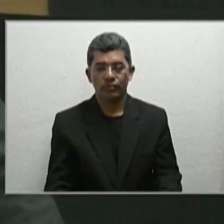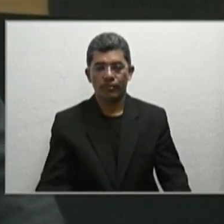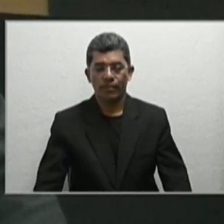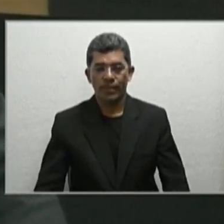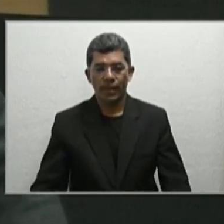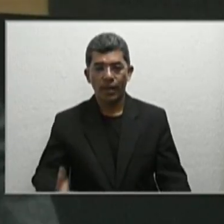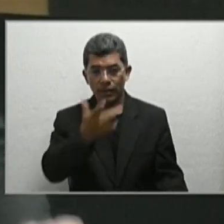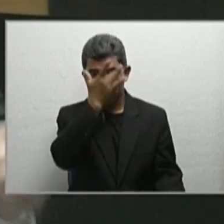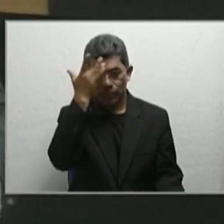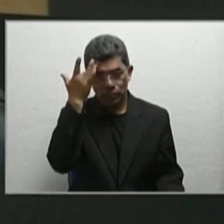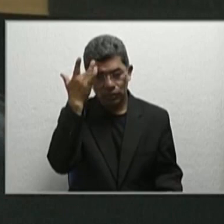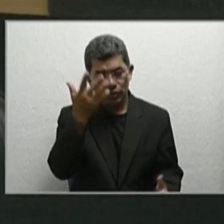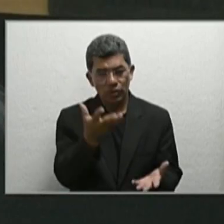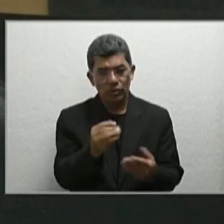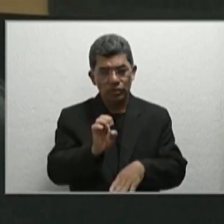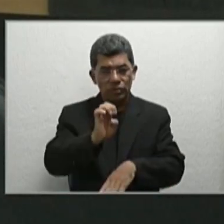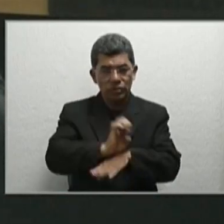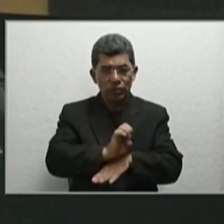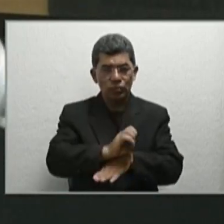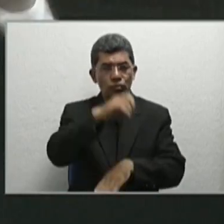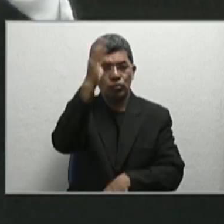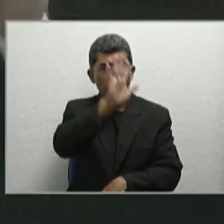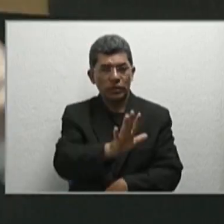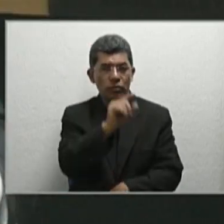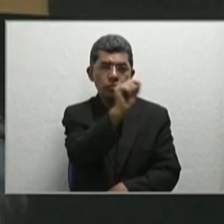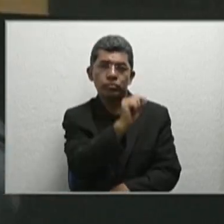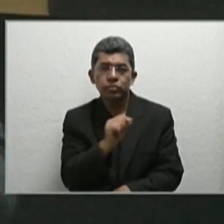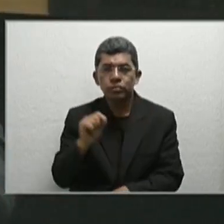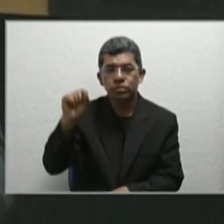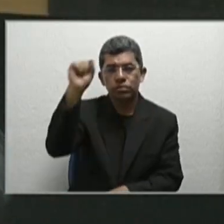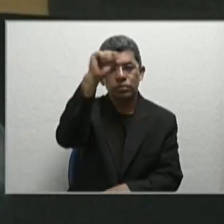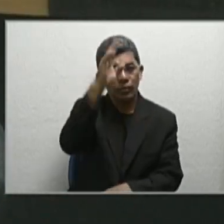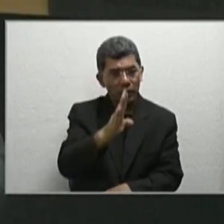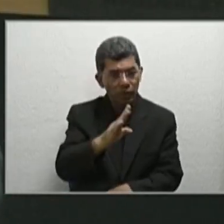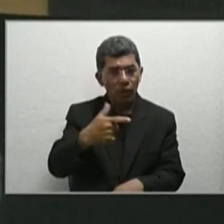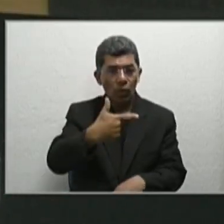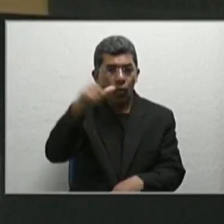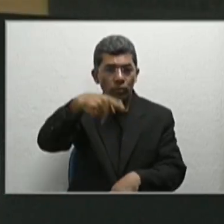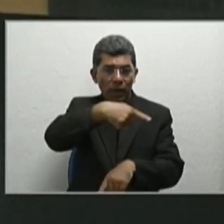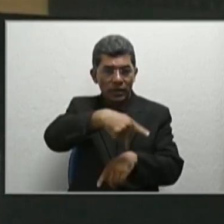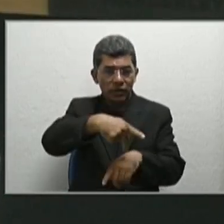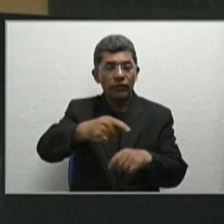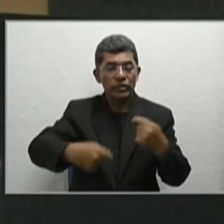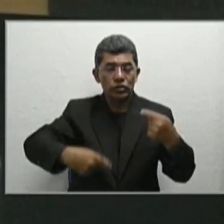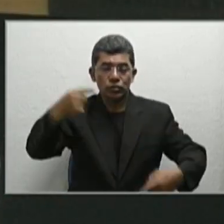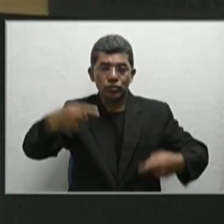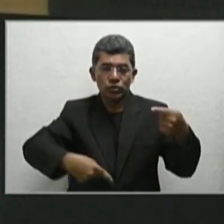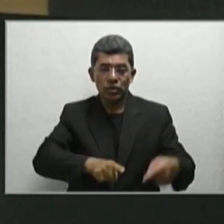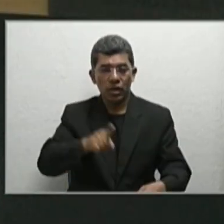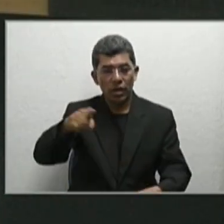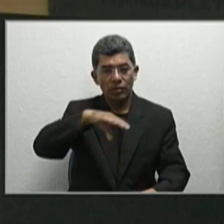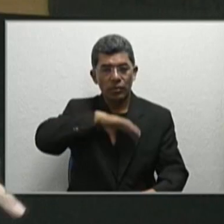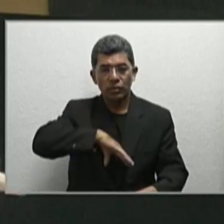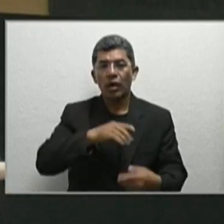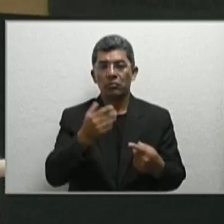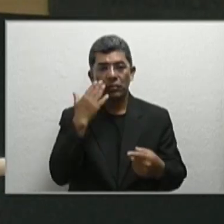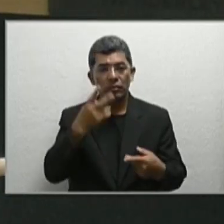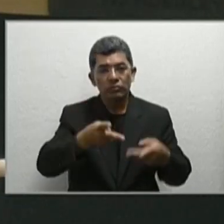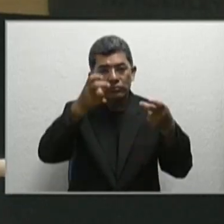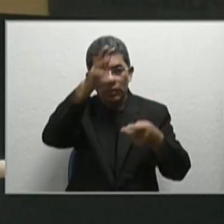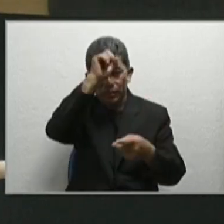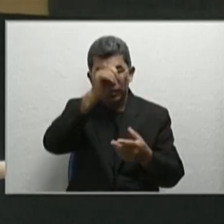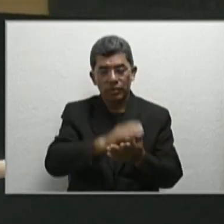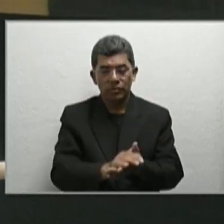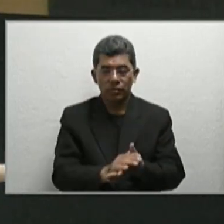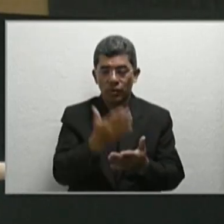de pessoas de vários estados do Brasil e de outros países, onde iremos tratar desses assuntos dos resíduos sólidos. Eu